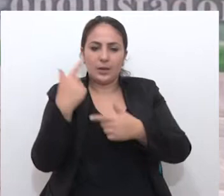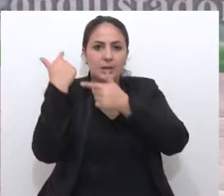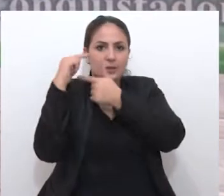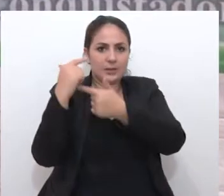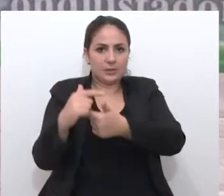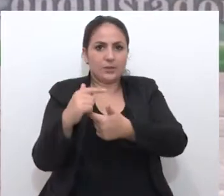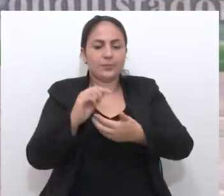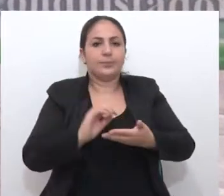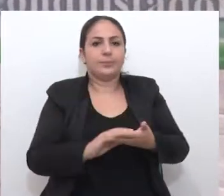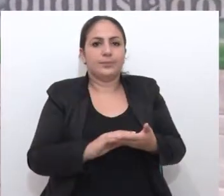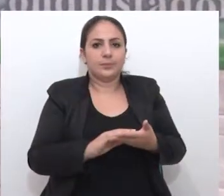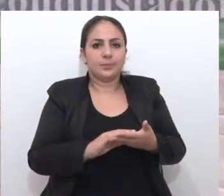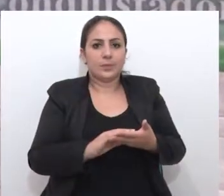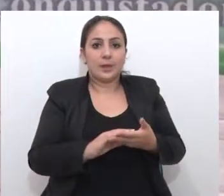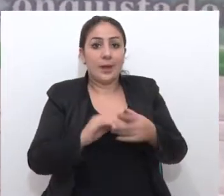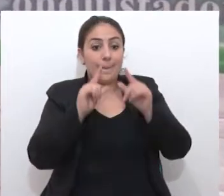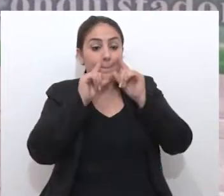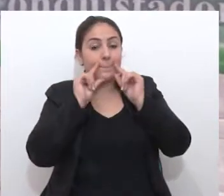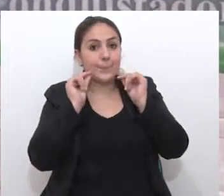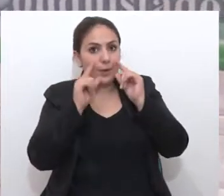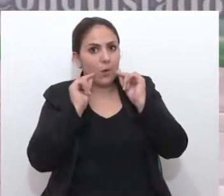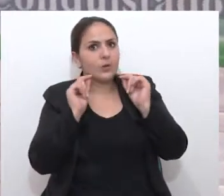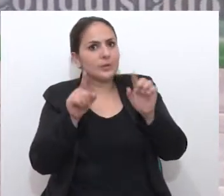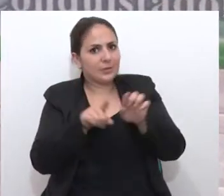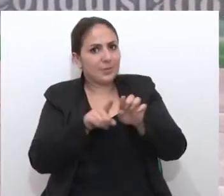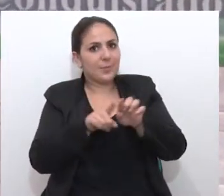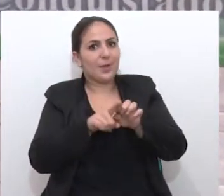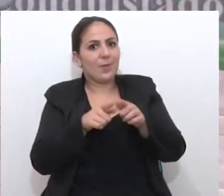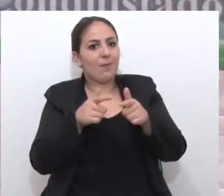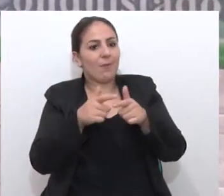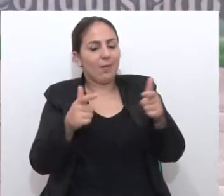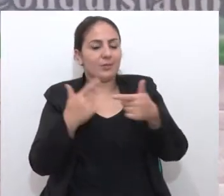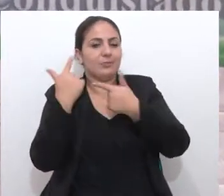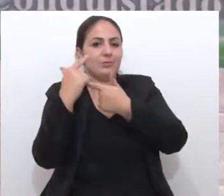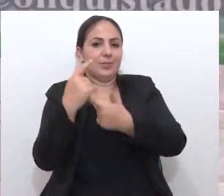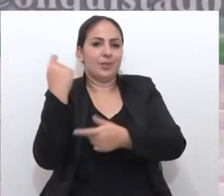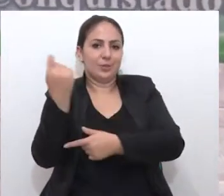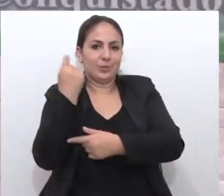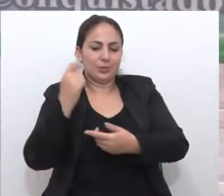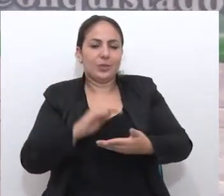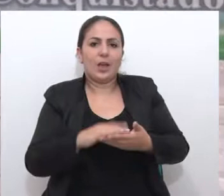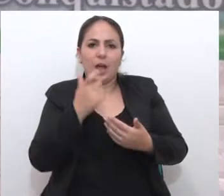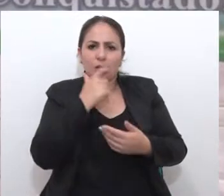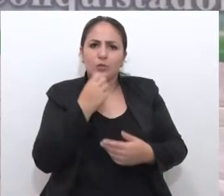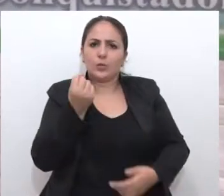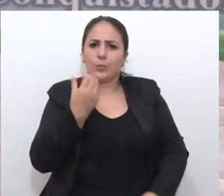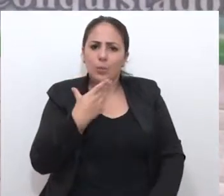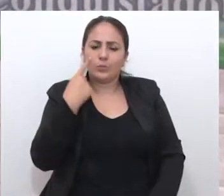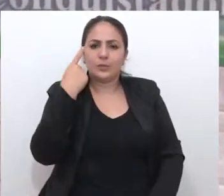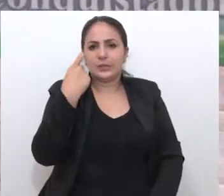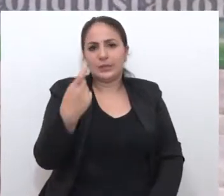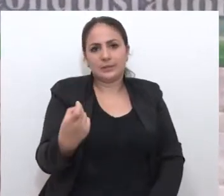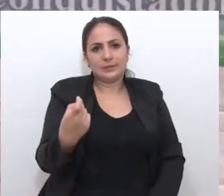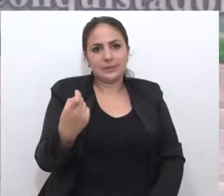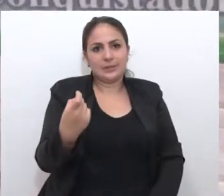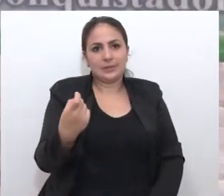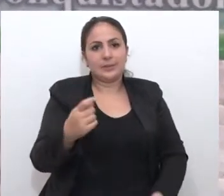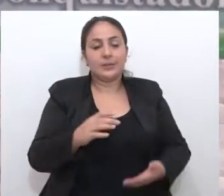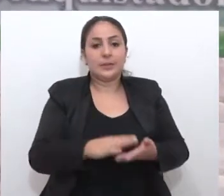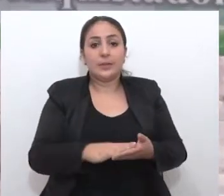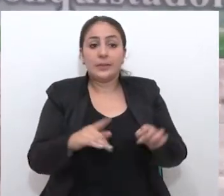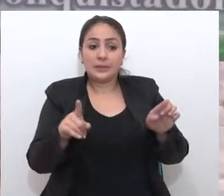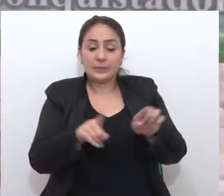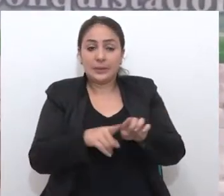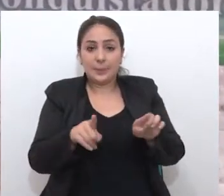é tradicionalista e o seu Bigode também é um grande tradicionalista. Eu acho muito bom, muito